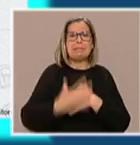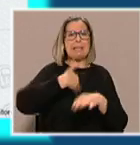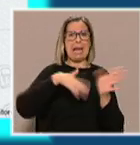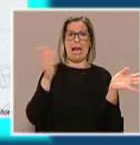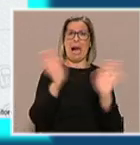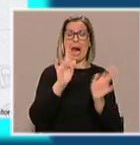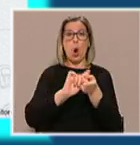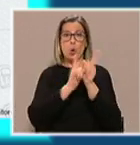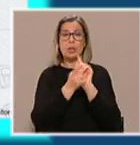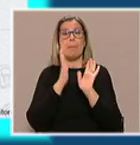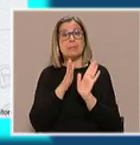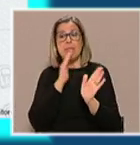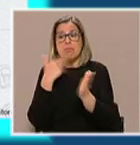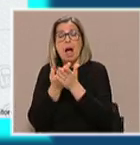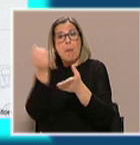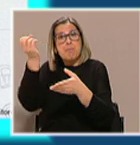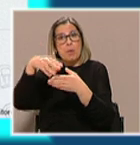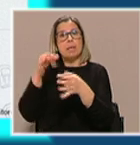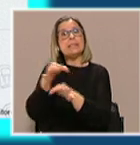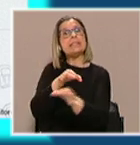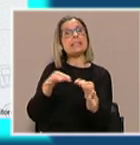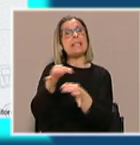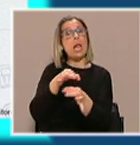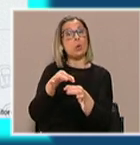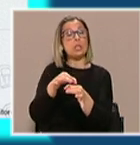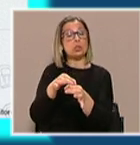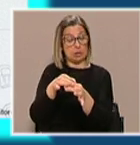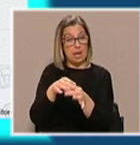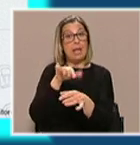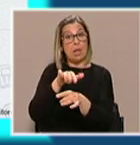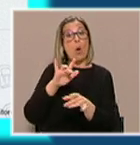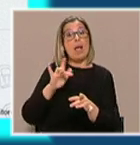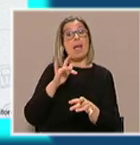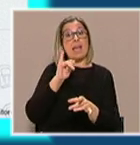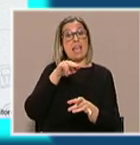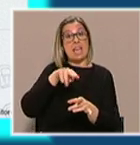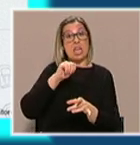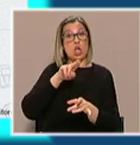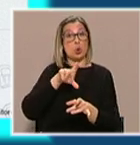elas efetuarem a sua função. Então, a insulina vai estimular isso mesmo, vai permitir que